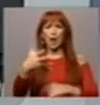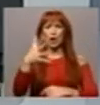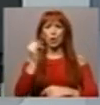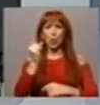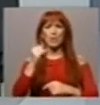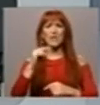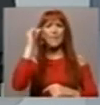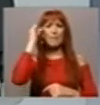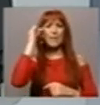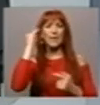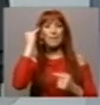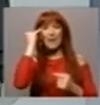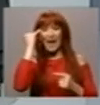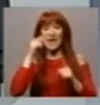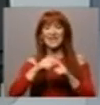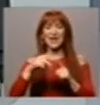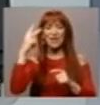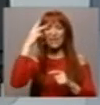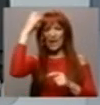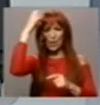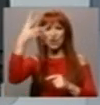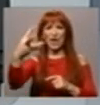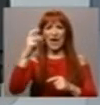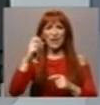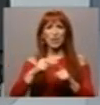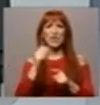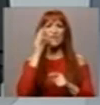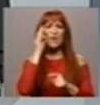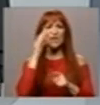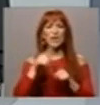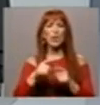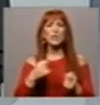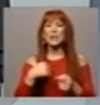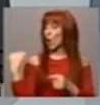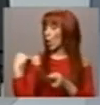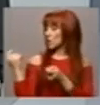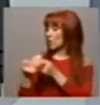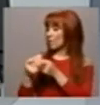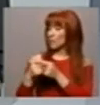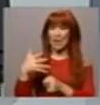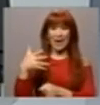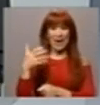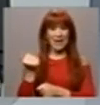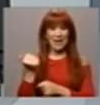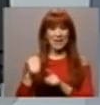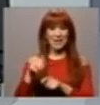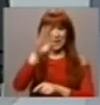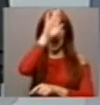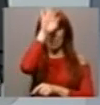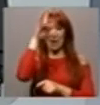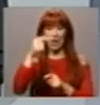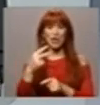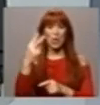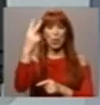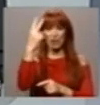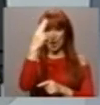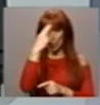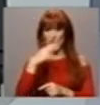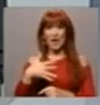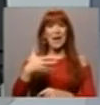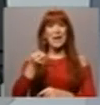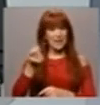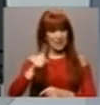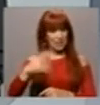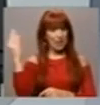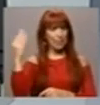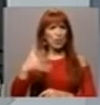para Bragança, Vila Real, 13 graus para Viseu, mais para o litoral, 15 graus para Braga e Viana do Castelo, 15 também para o